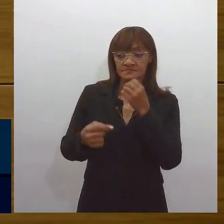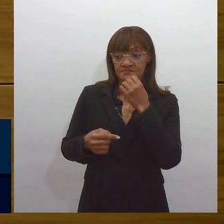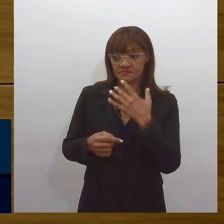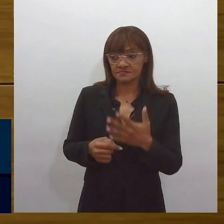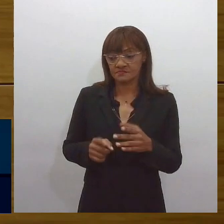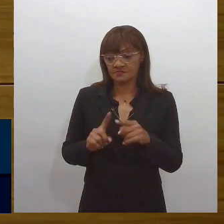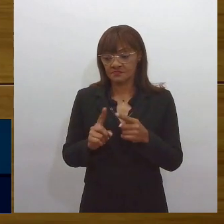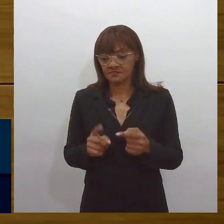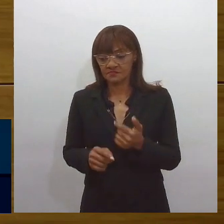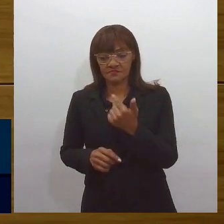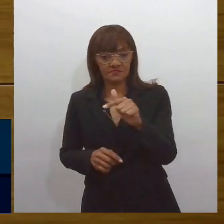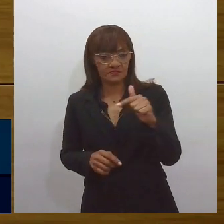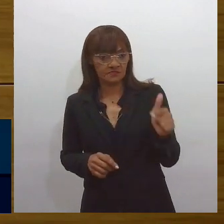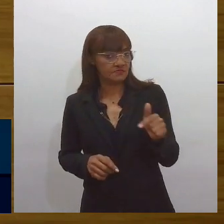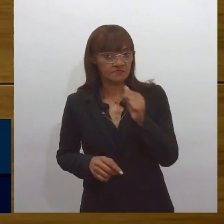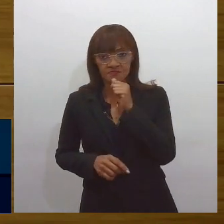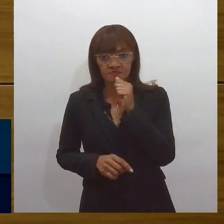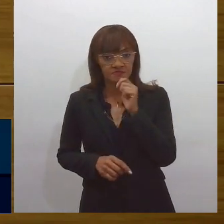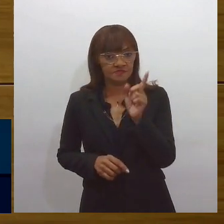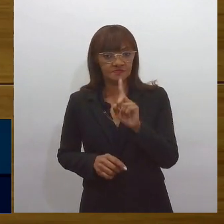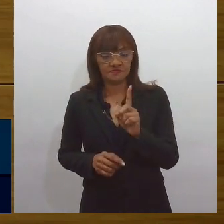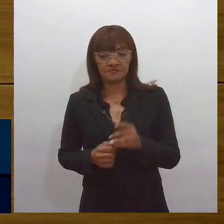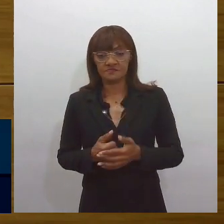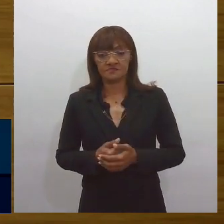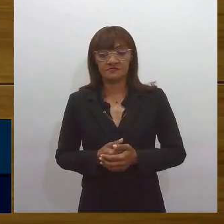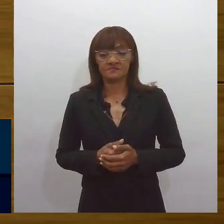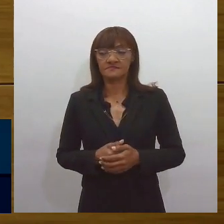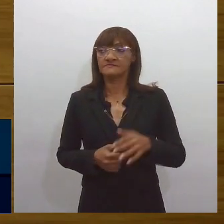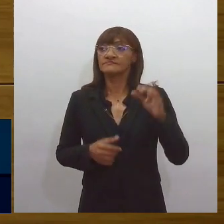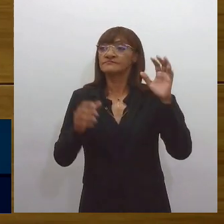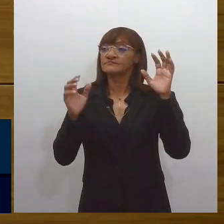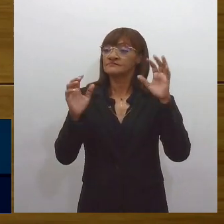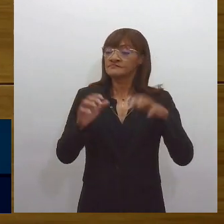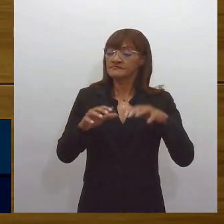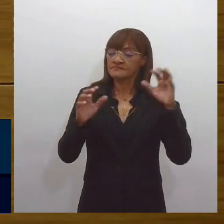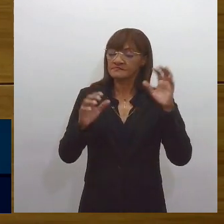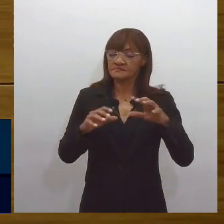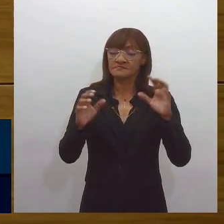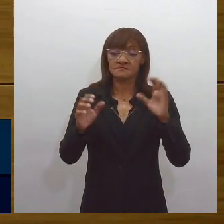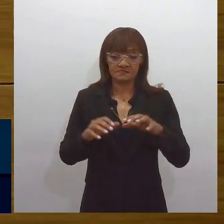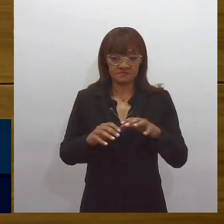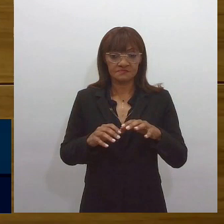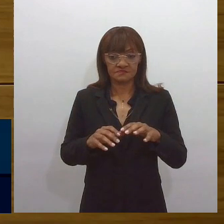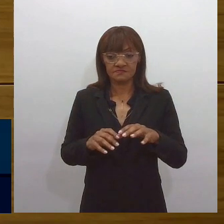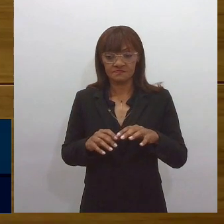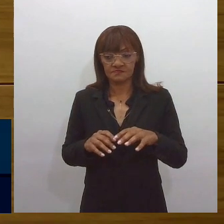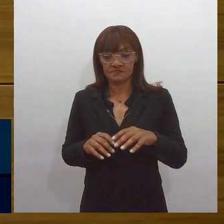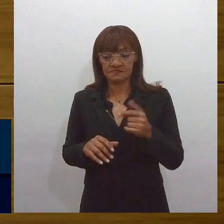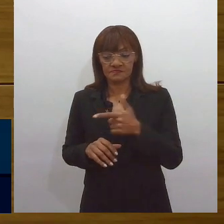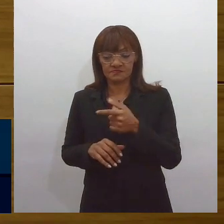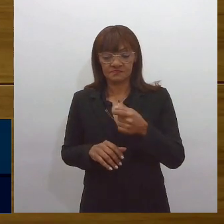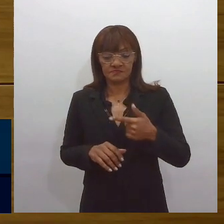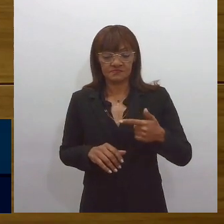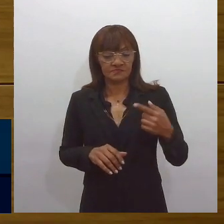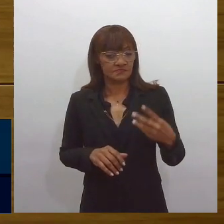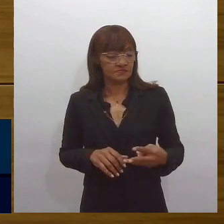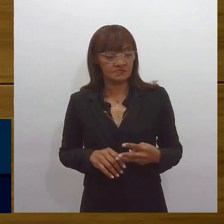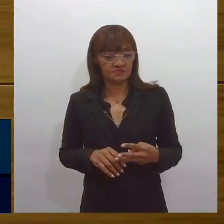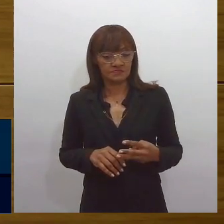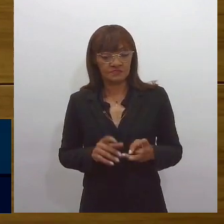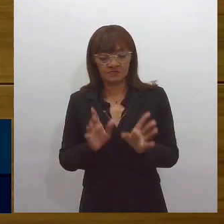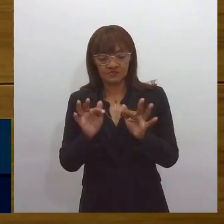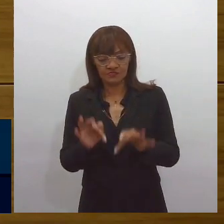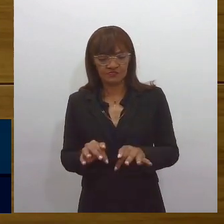as chuvas do inverno de 23 elas cessaram no final de Julho elas foram cessar eh